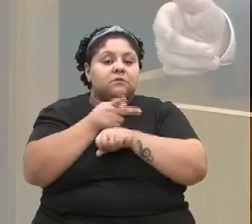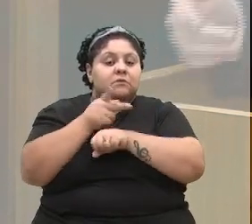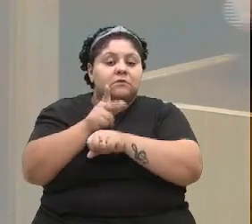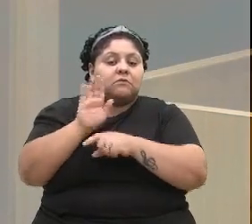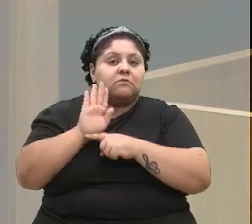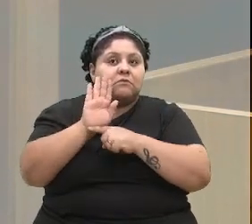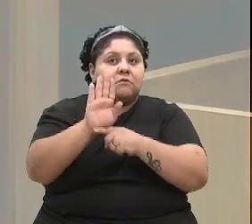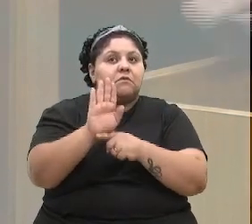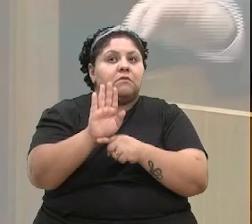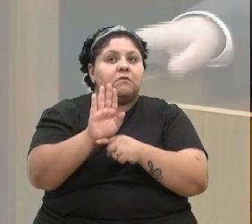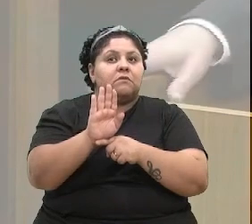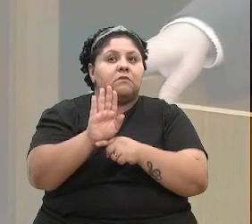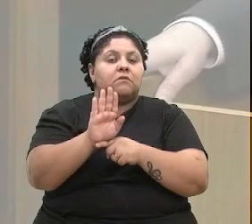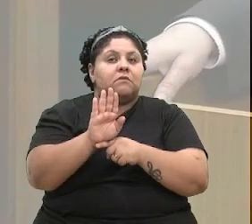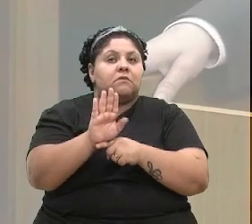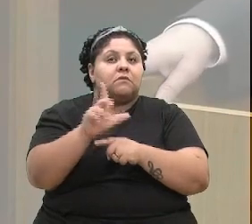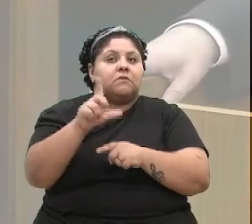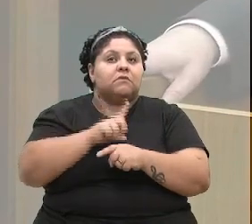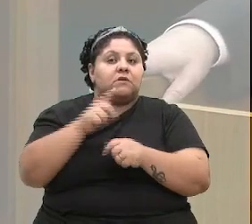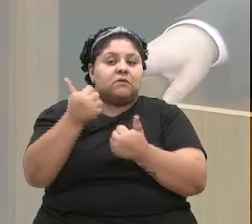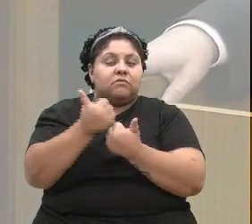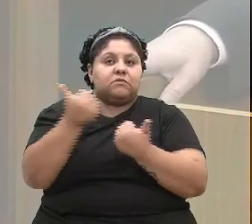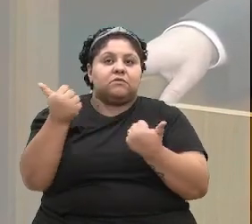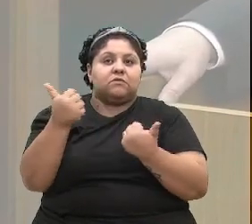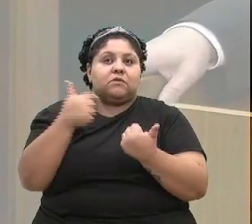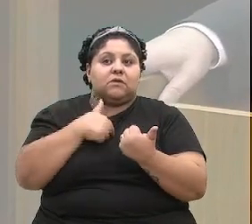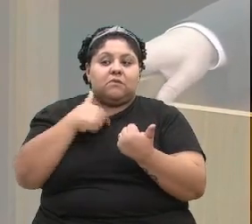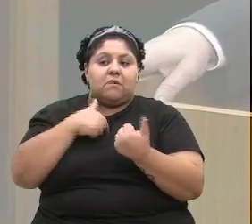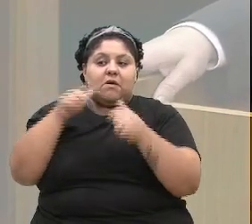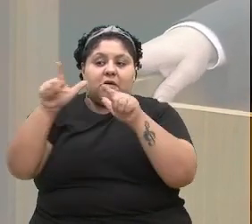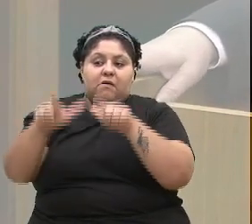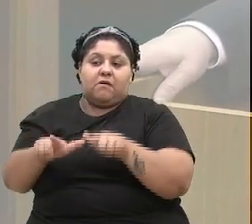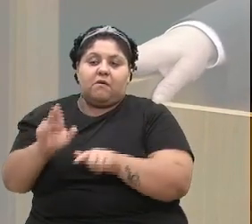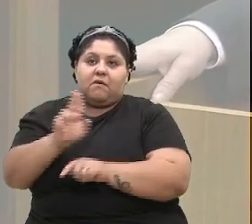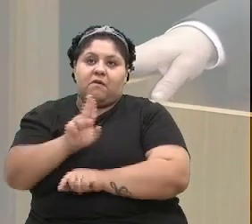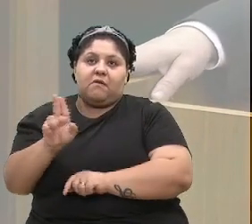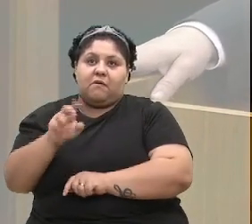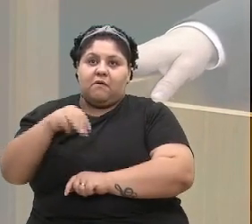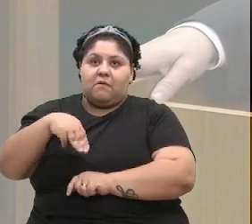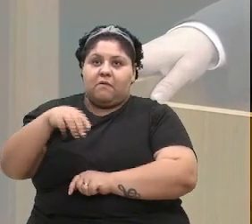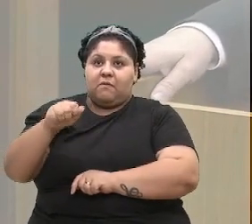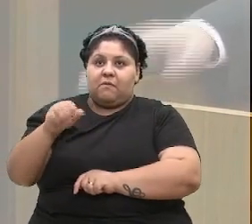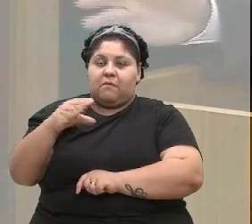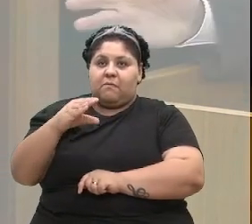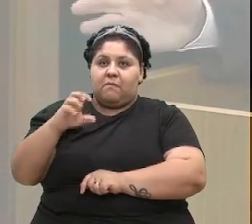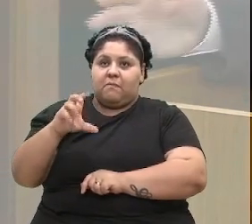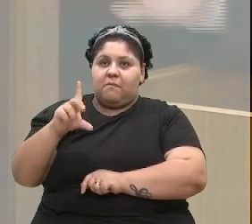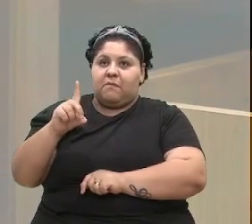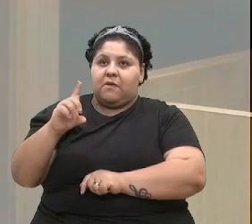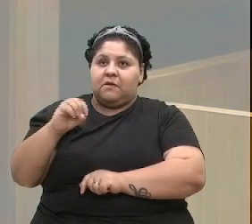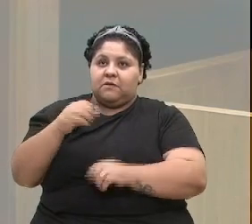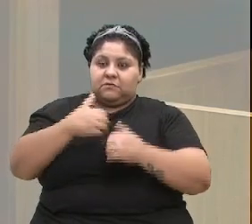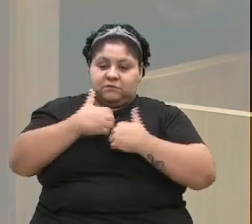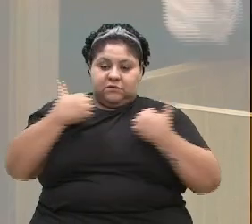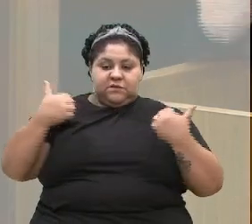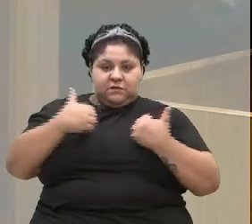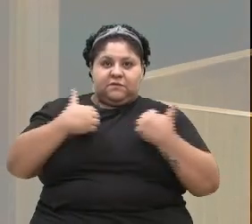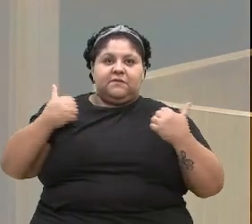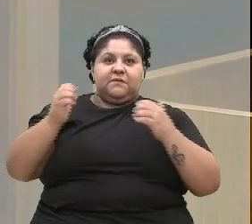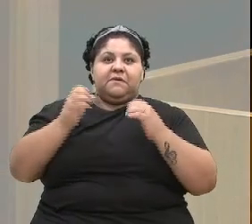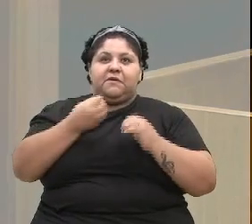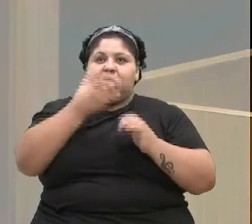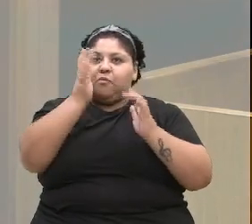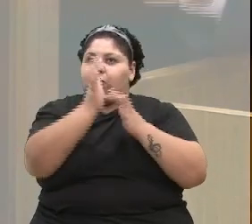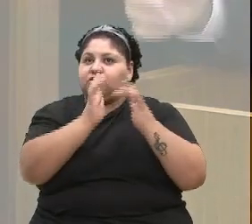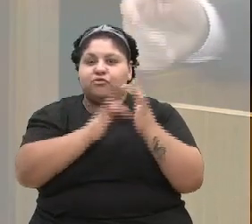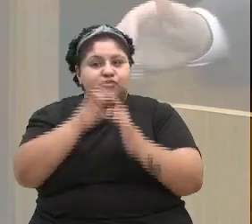festa, levei. Nós temos um assessor no meu gabinete chamado Macedo de Bom Jesus e gaiteiro. Então, imagina, levei ele